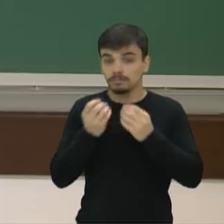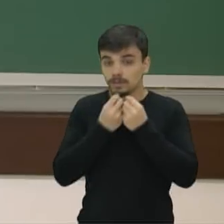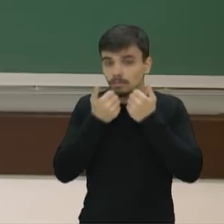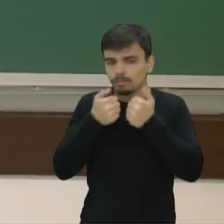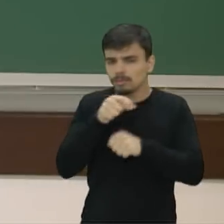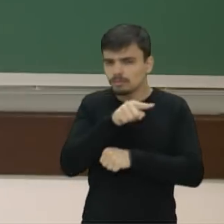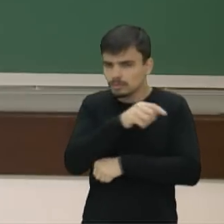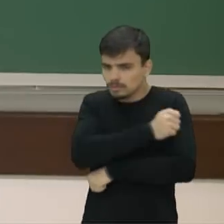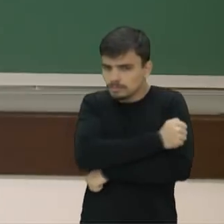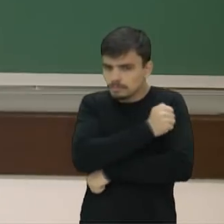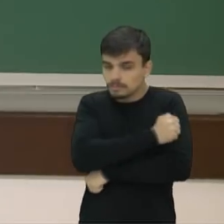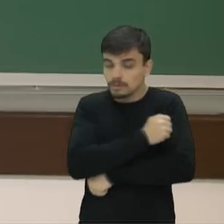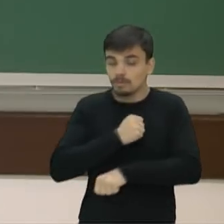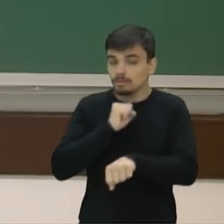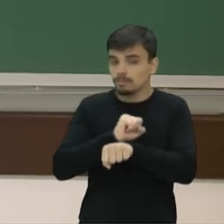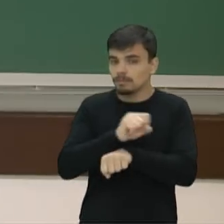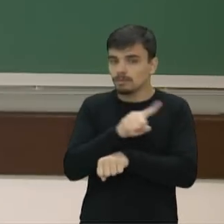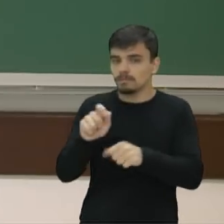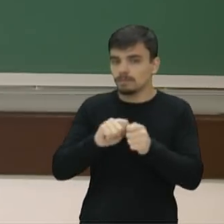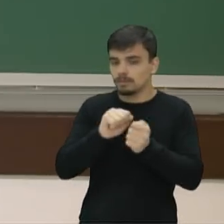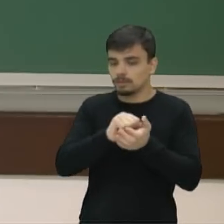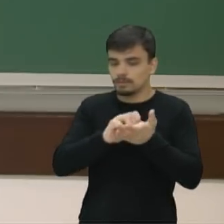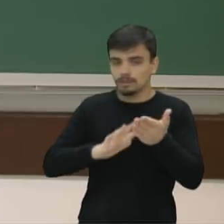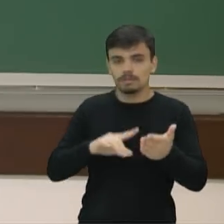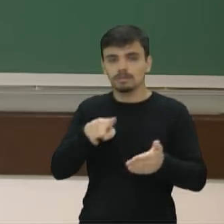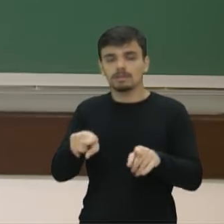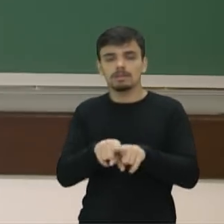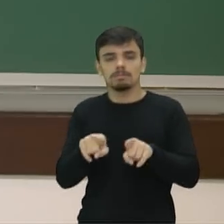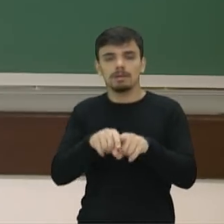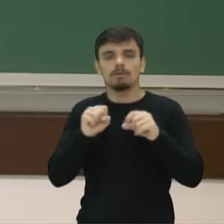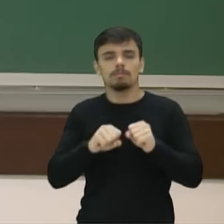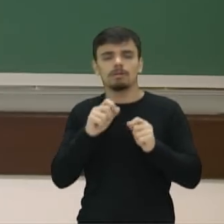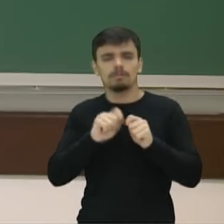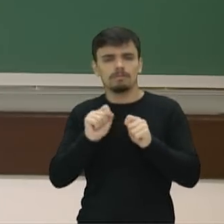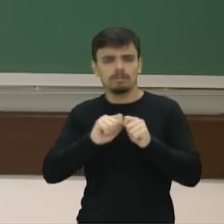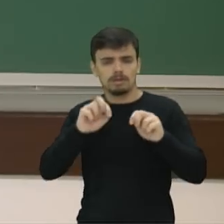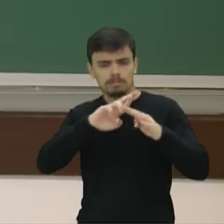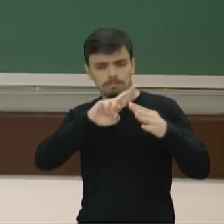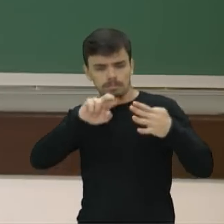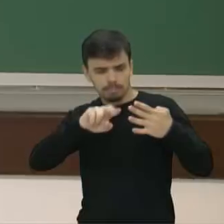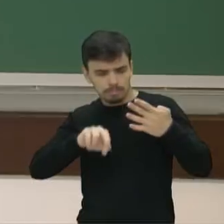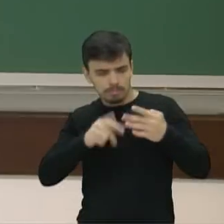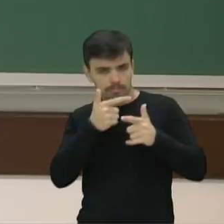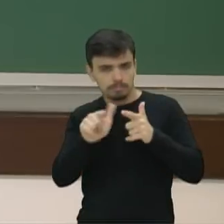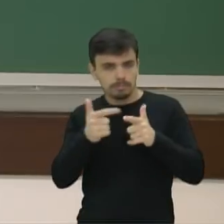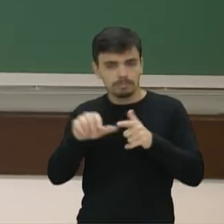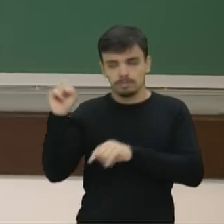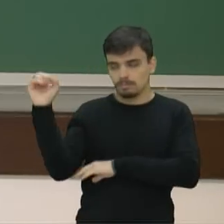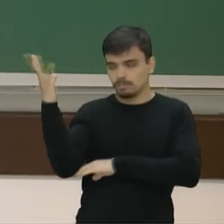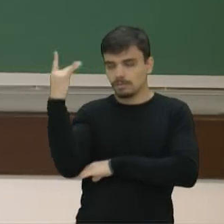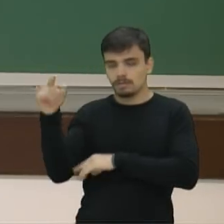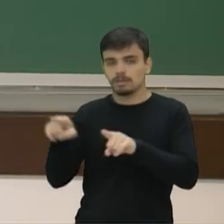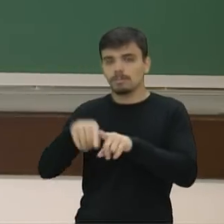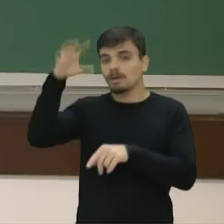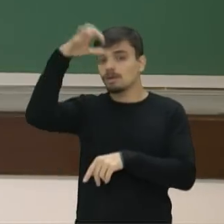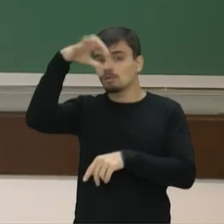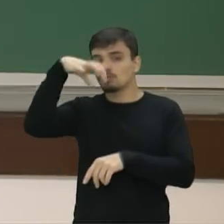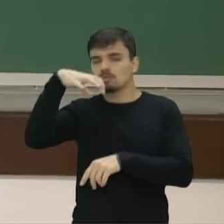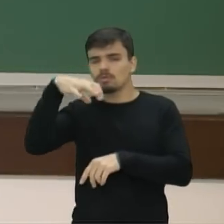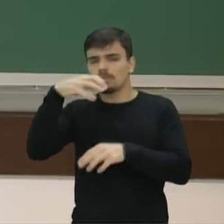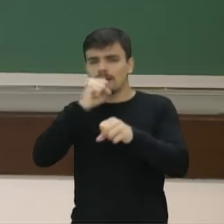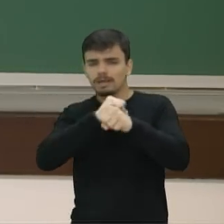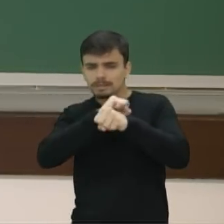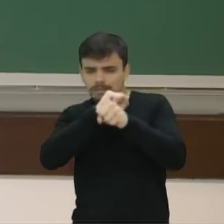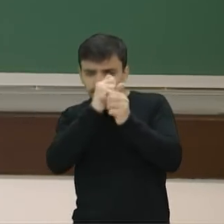Muito bem, estudante. Espero que você tenha realizado essa atividade. Você poderia falar de vários problemas ambientais, poderia falar da chuva ácida, poderia falar das ilhas